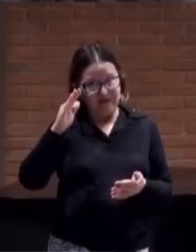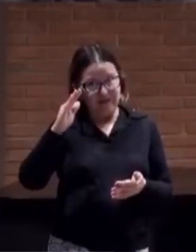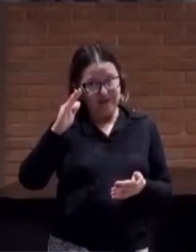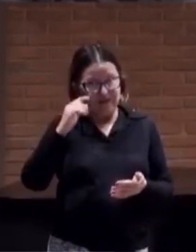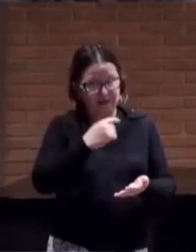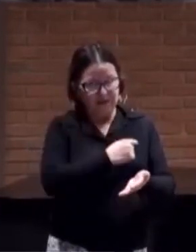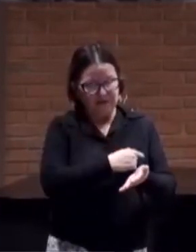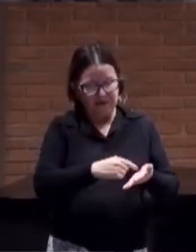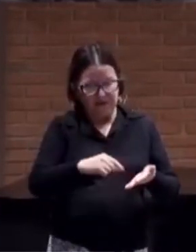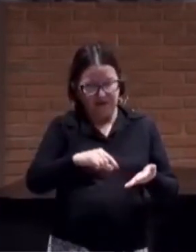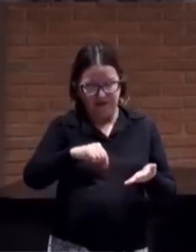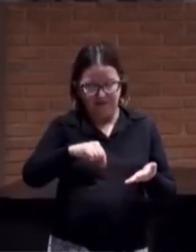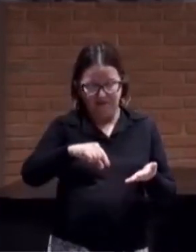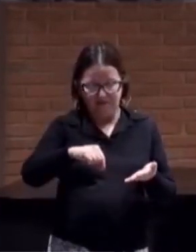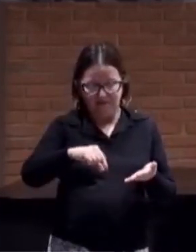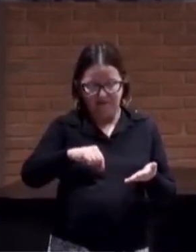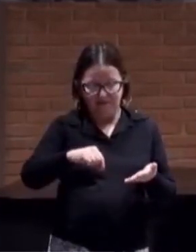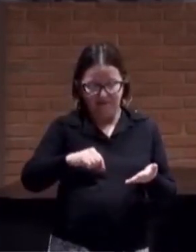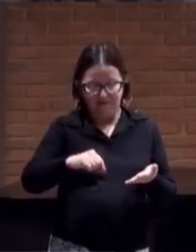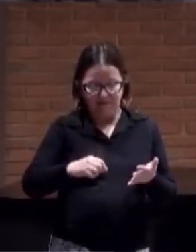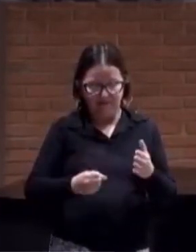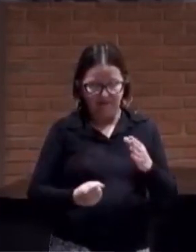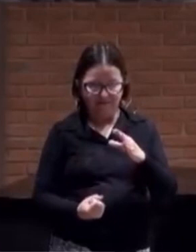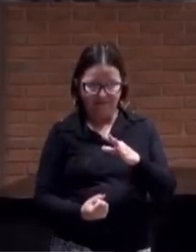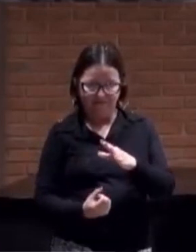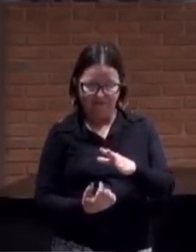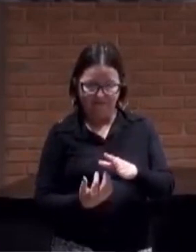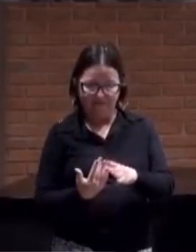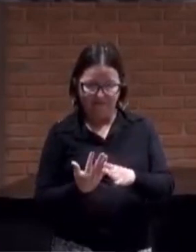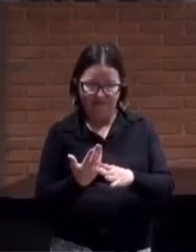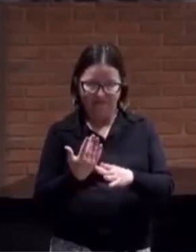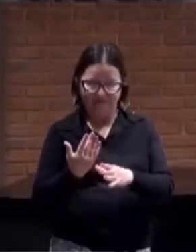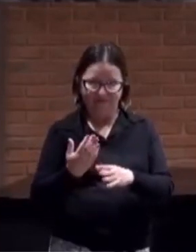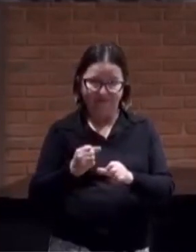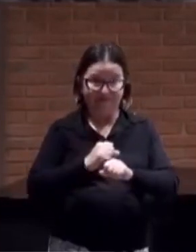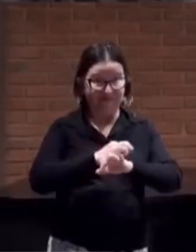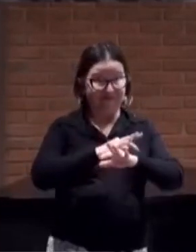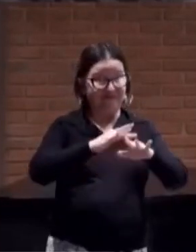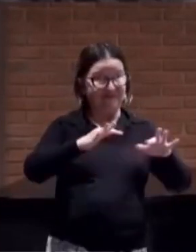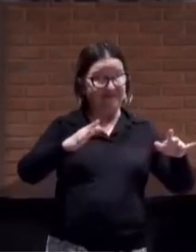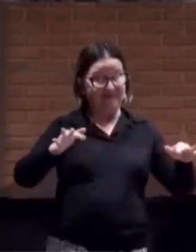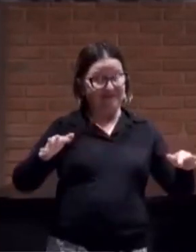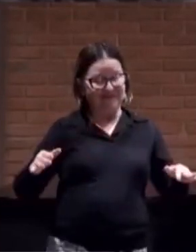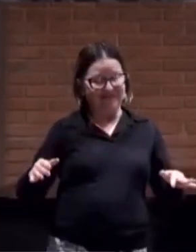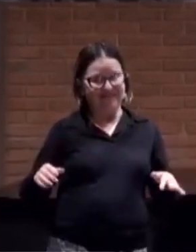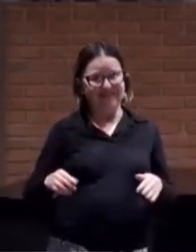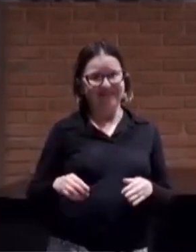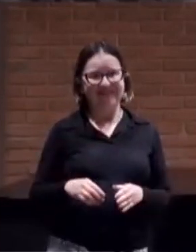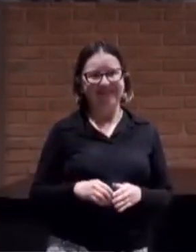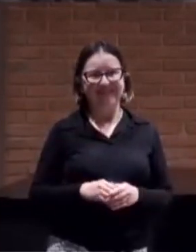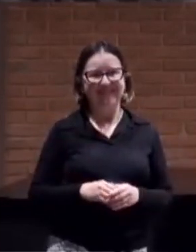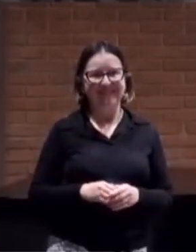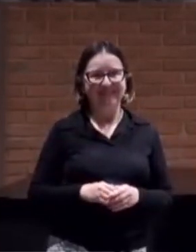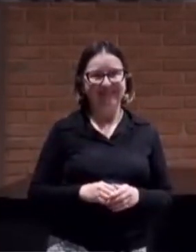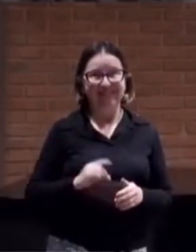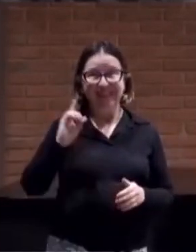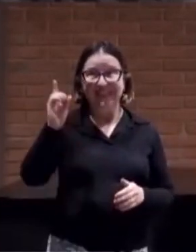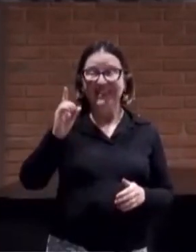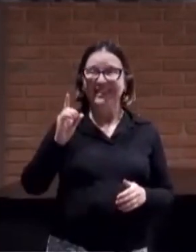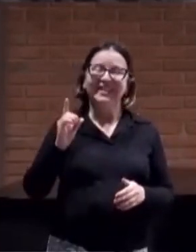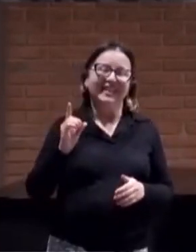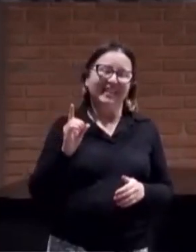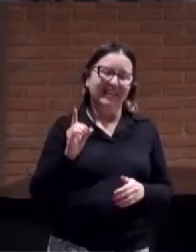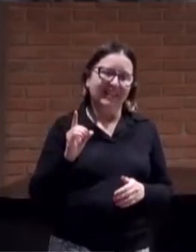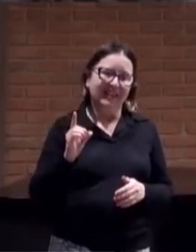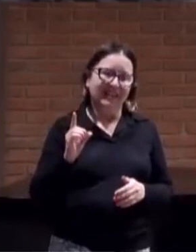sangue eram grãos que brotavam e se espalhavam, e de Deus recebendo o poder